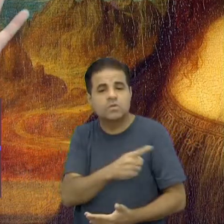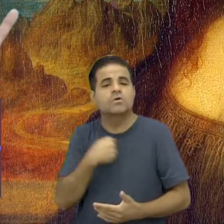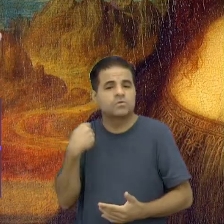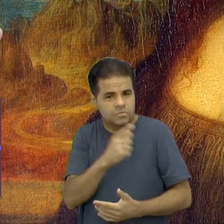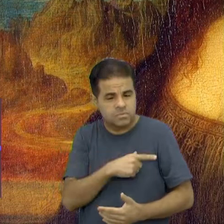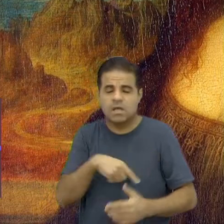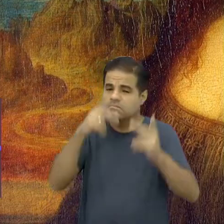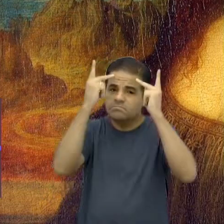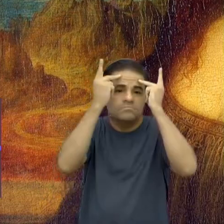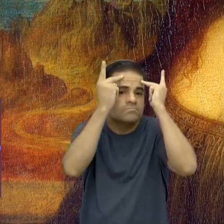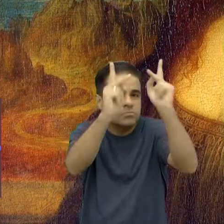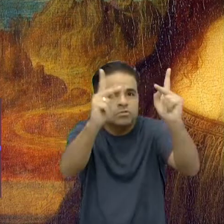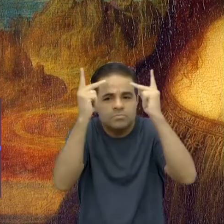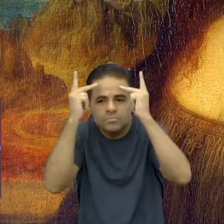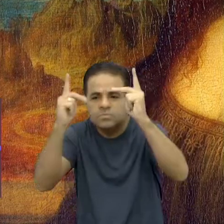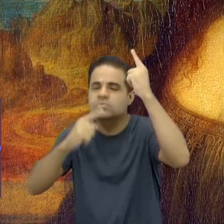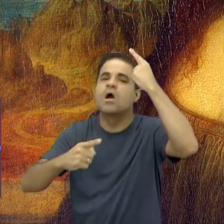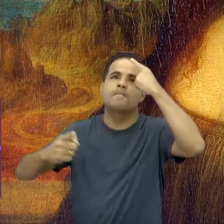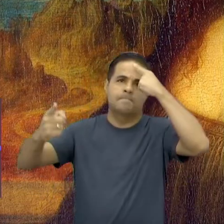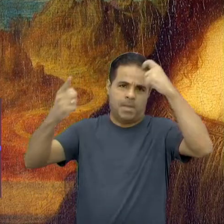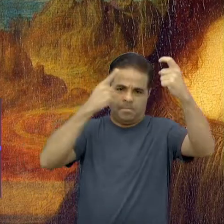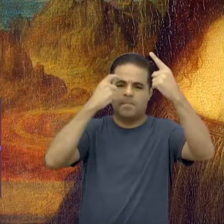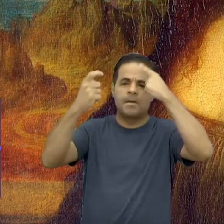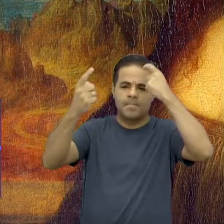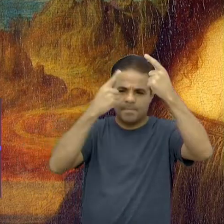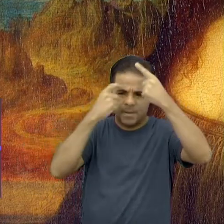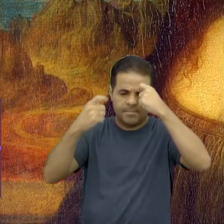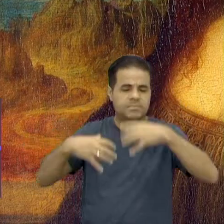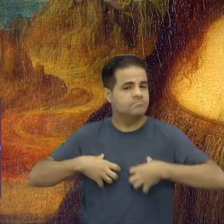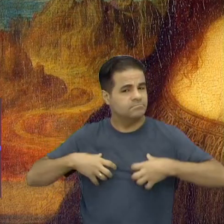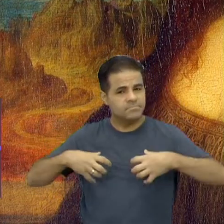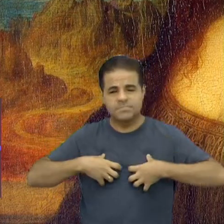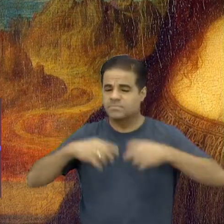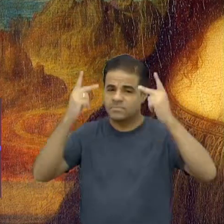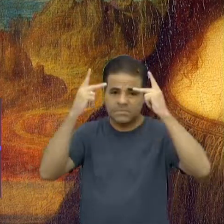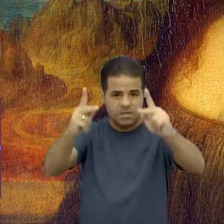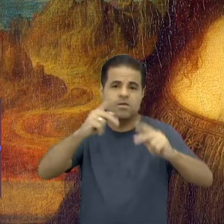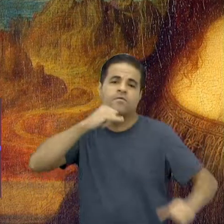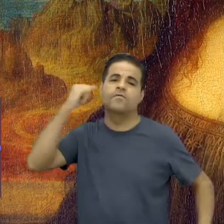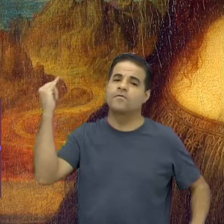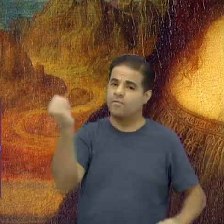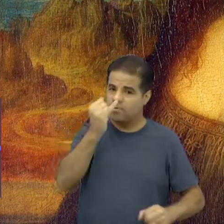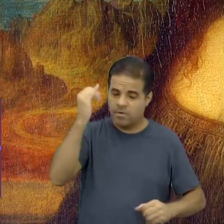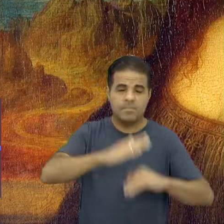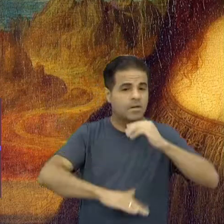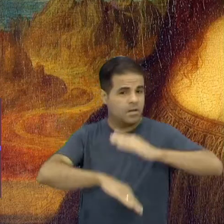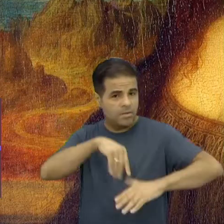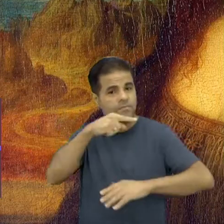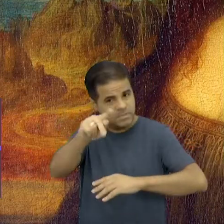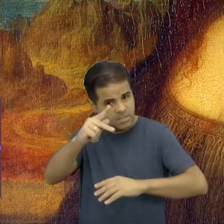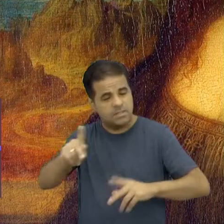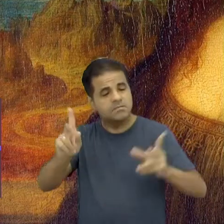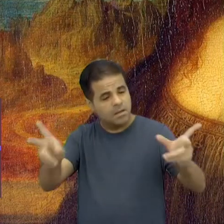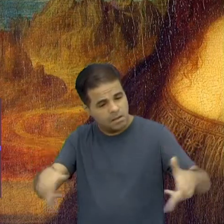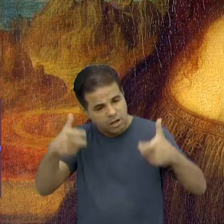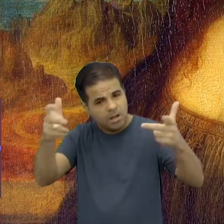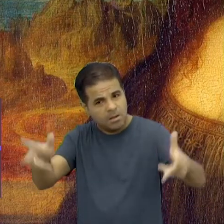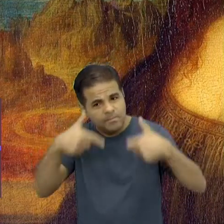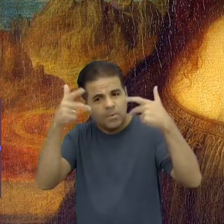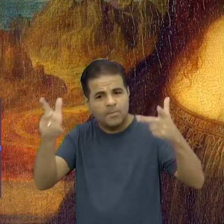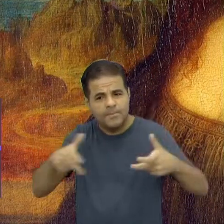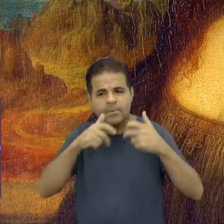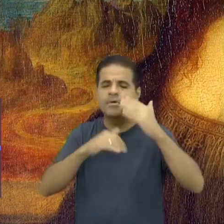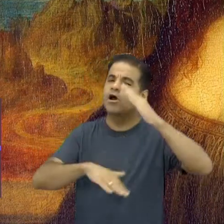fica a critério de vocês. Criatividade, a forma, gente, é muito importante. que vocês explorem, porque aí vocês conseguem